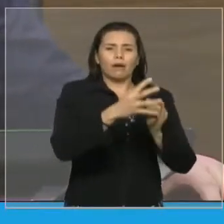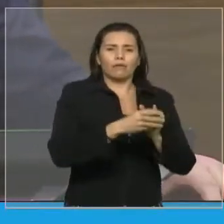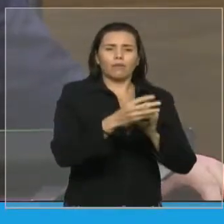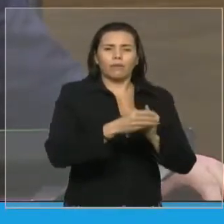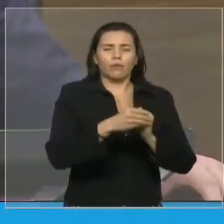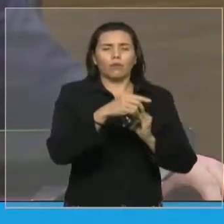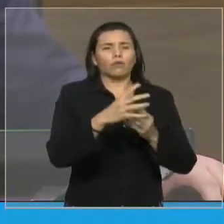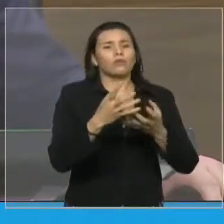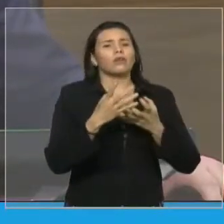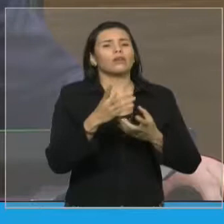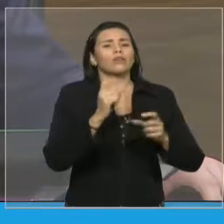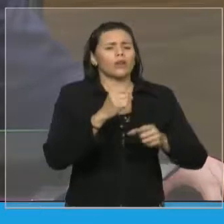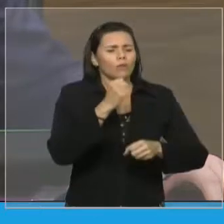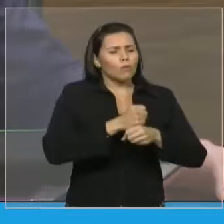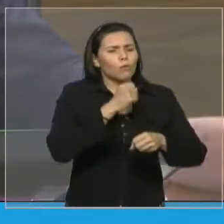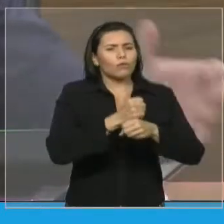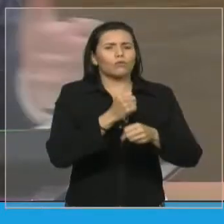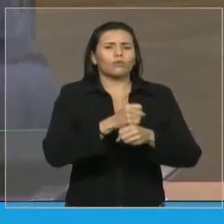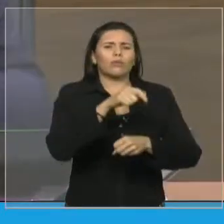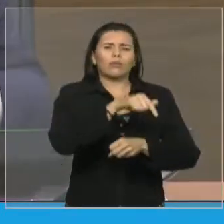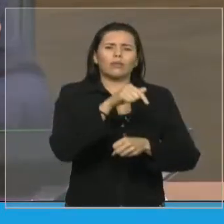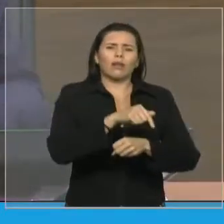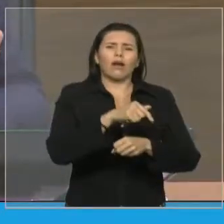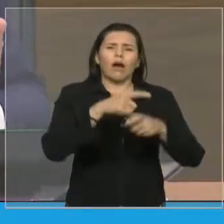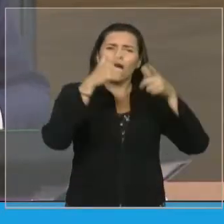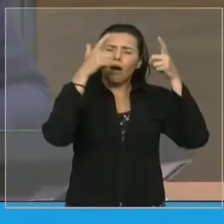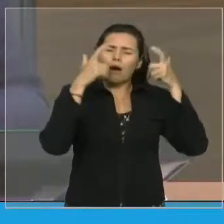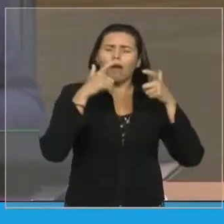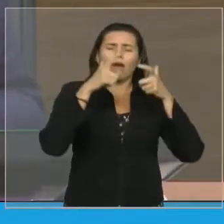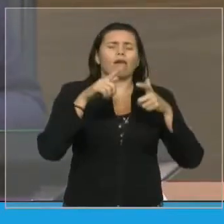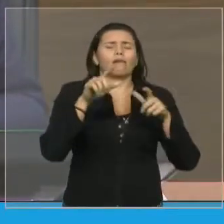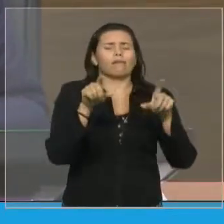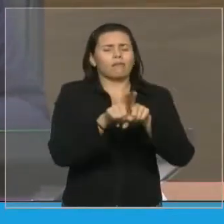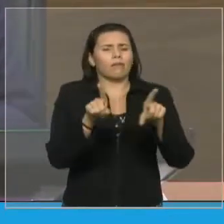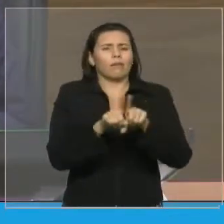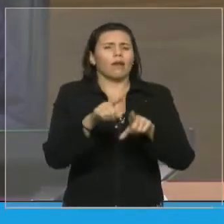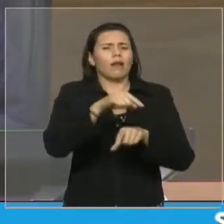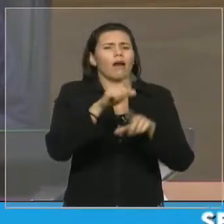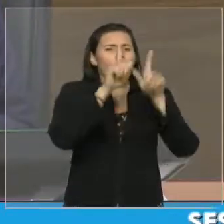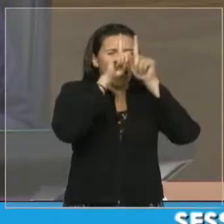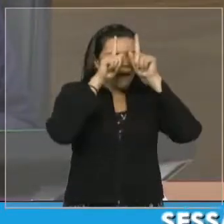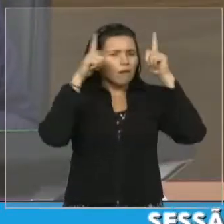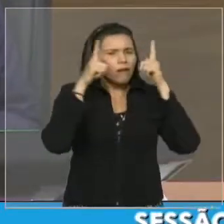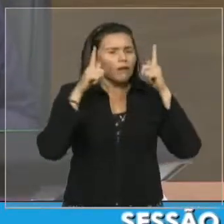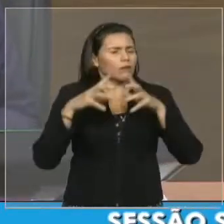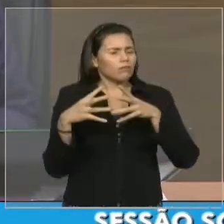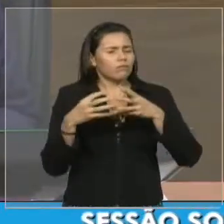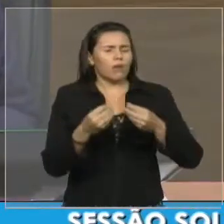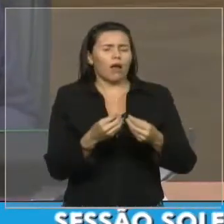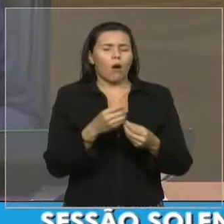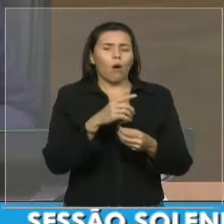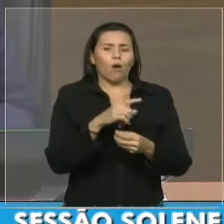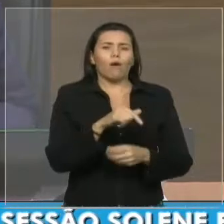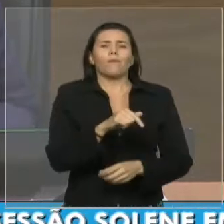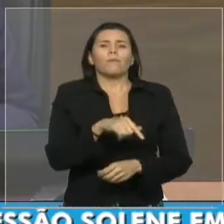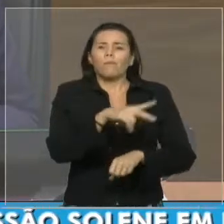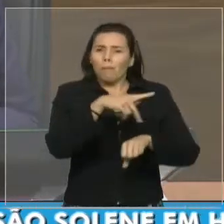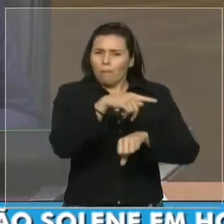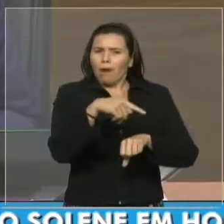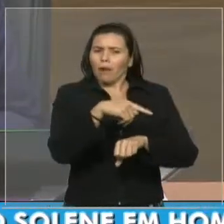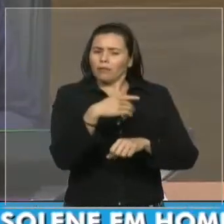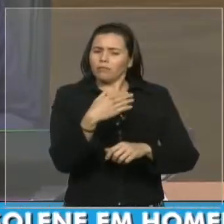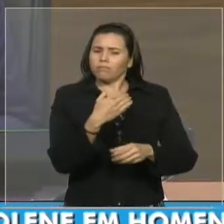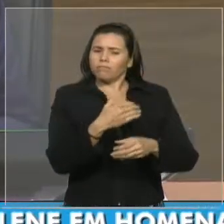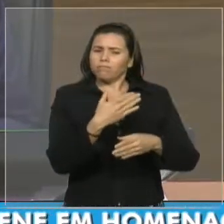humanidade. Mas, enfim, em diversos momentos da história, quando não era, digamos assim, fruto